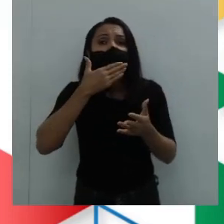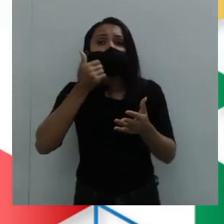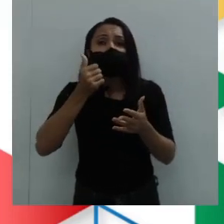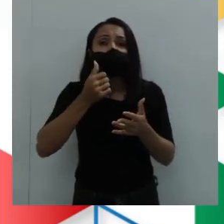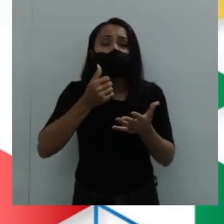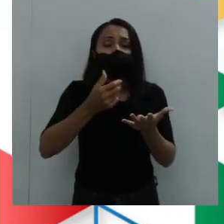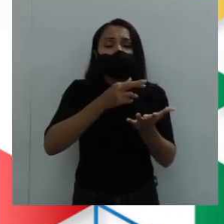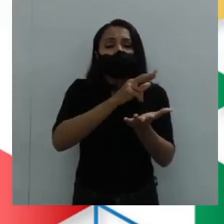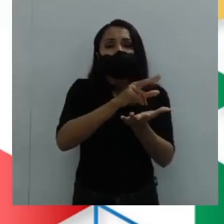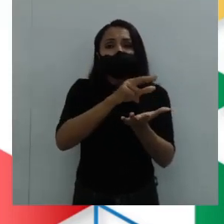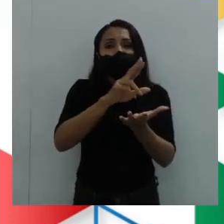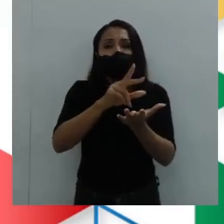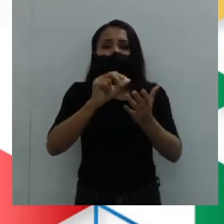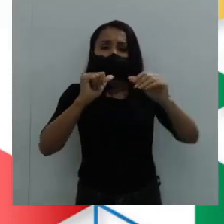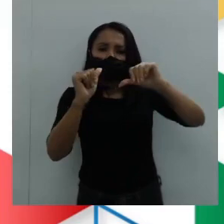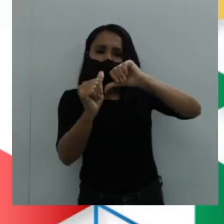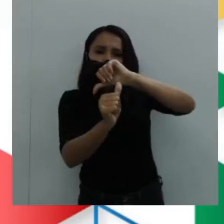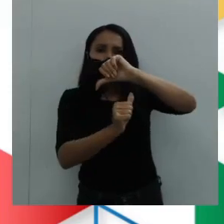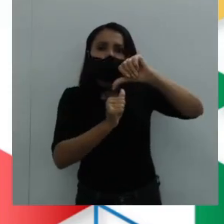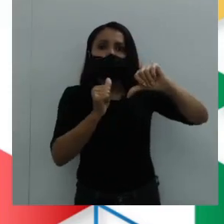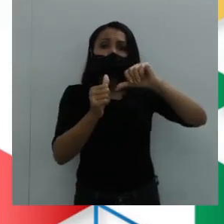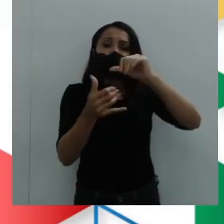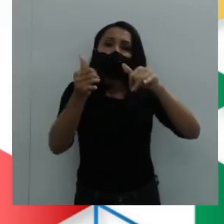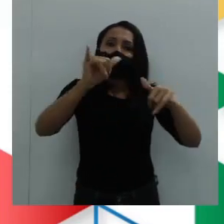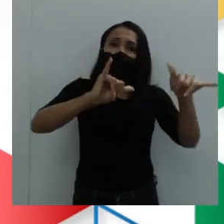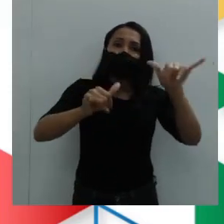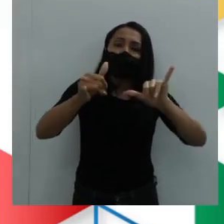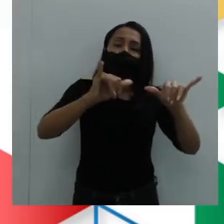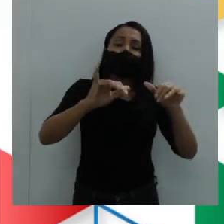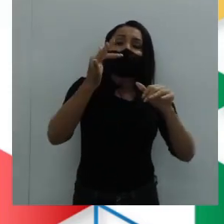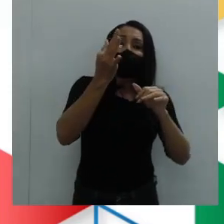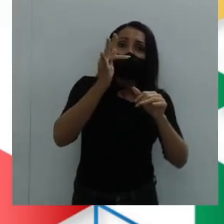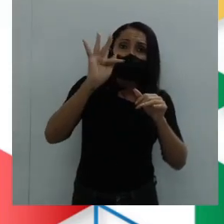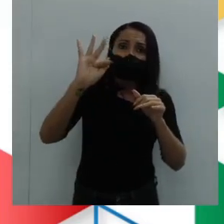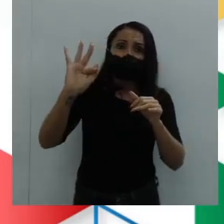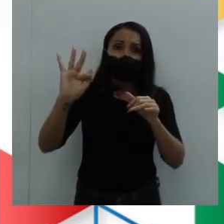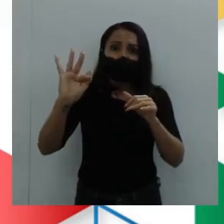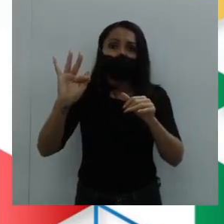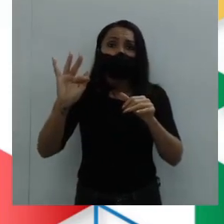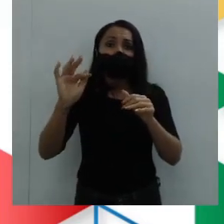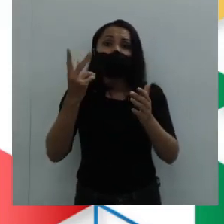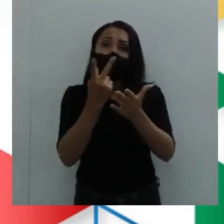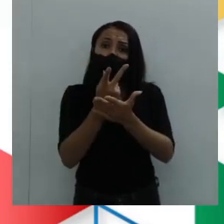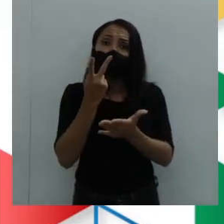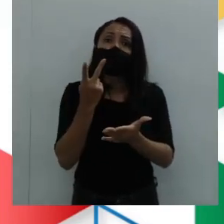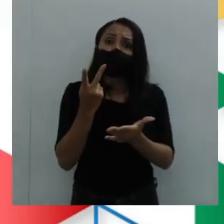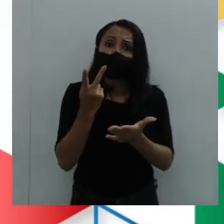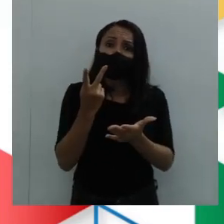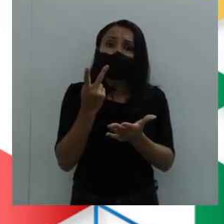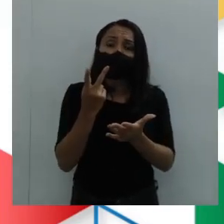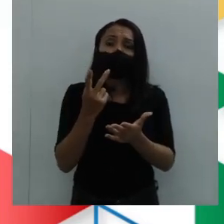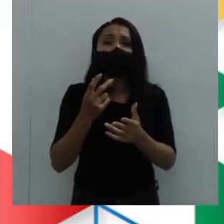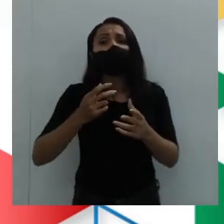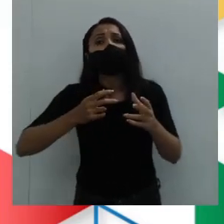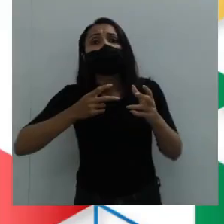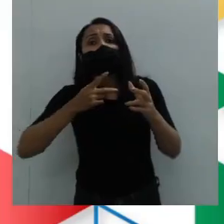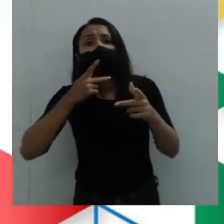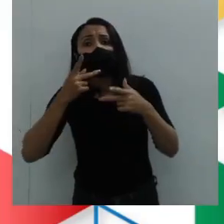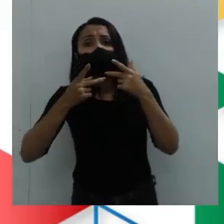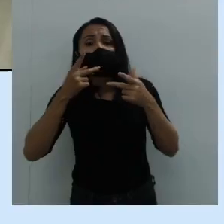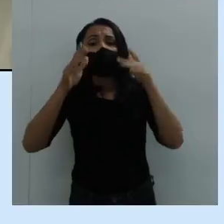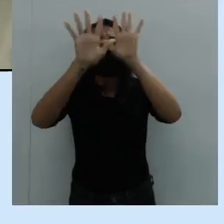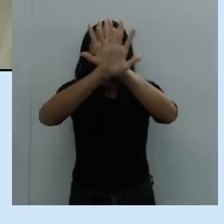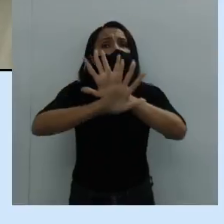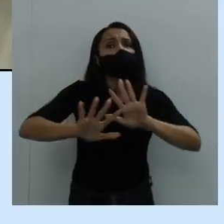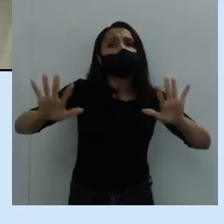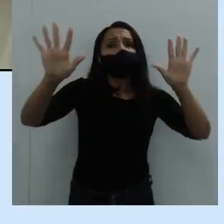várias transformações que são químicas e físicas que ocorreram. Então, quando se fala do atmosférico,